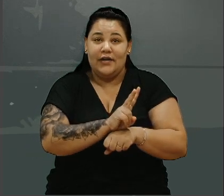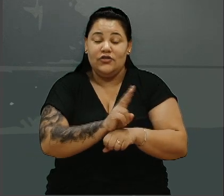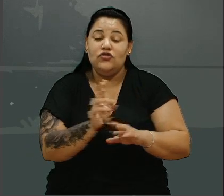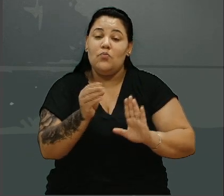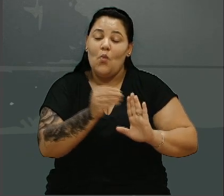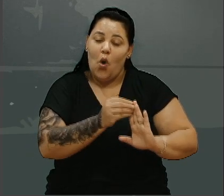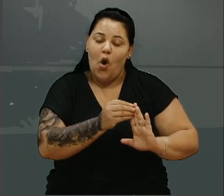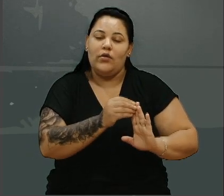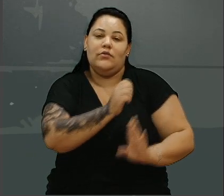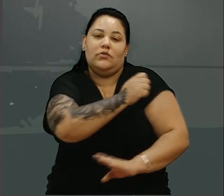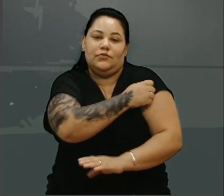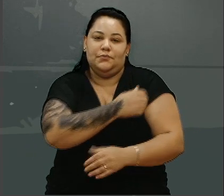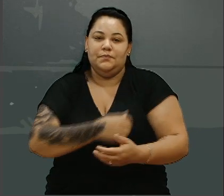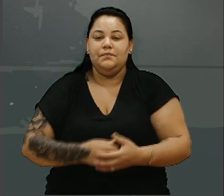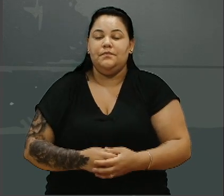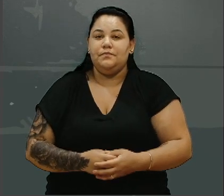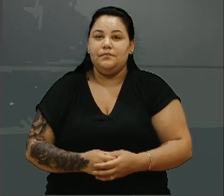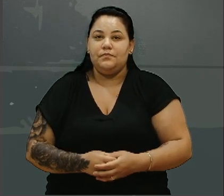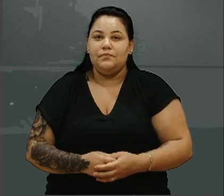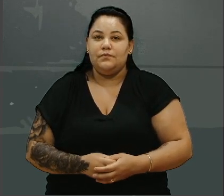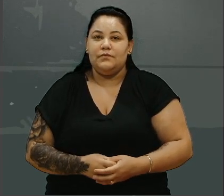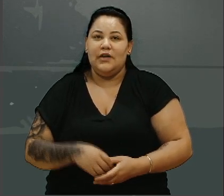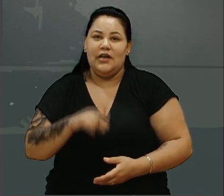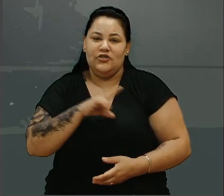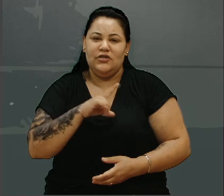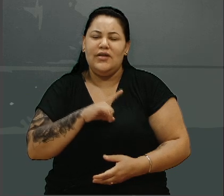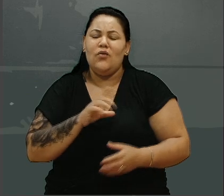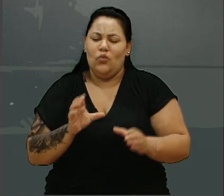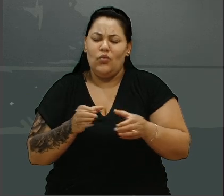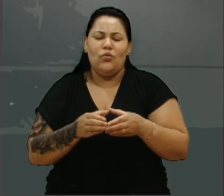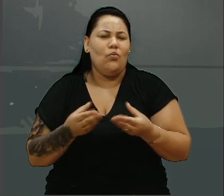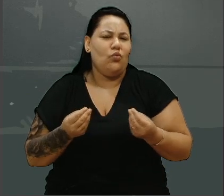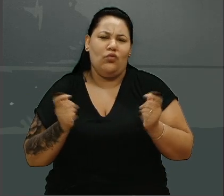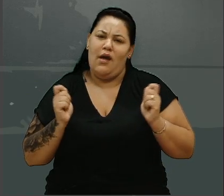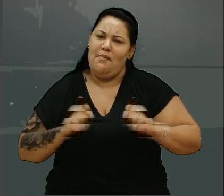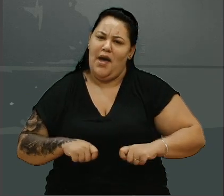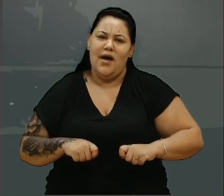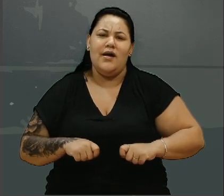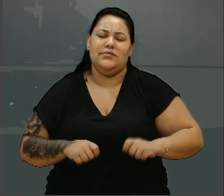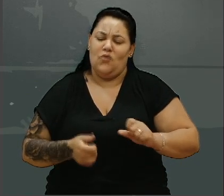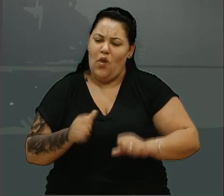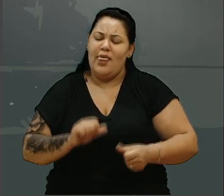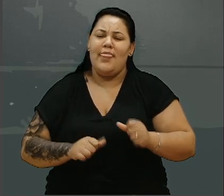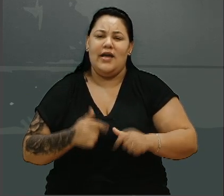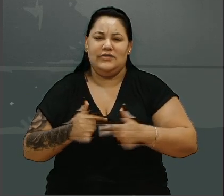Então, nós temos uma equipe muito capacitada na central de matrículas,